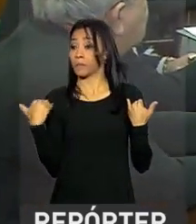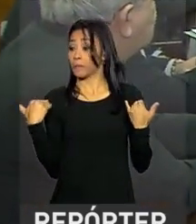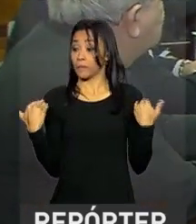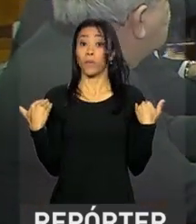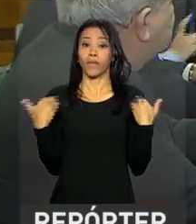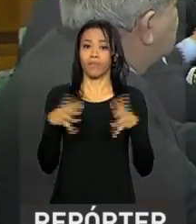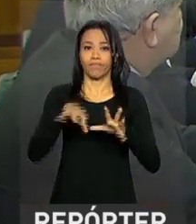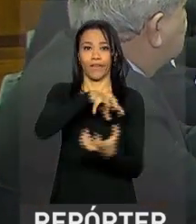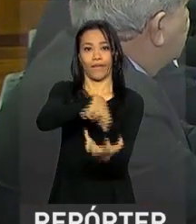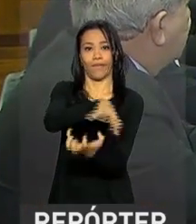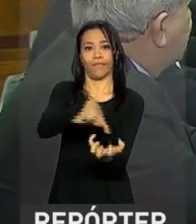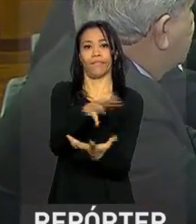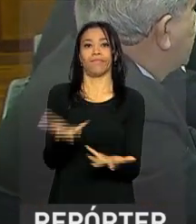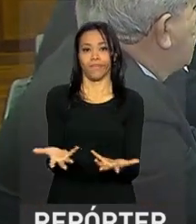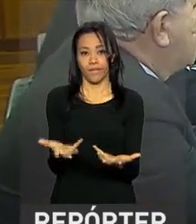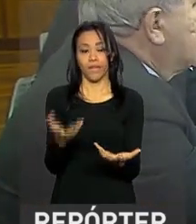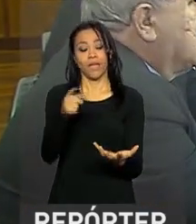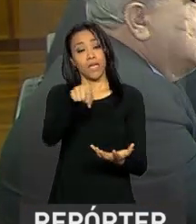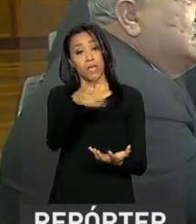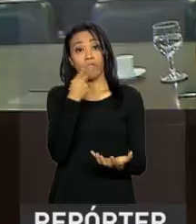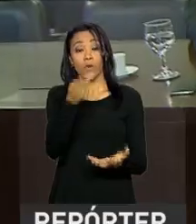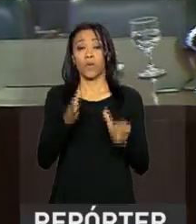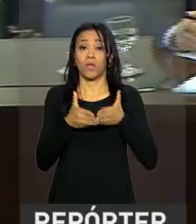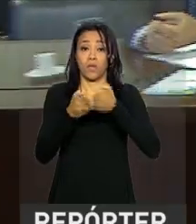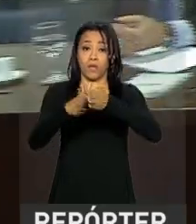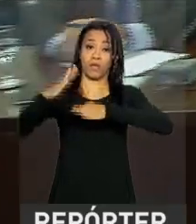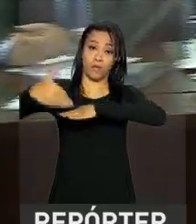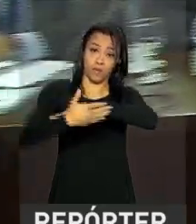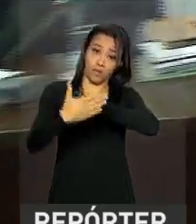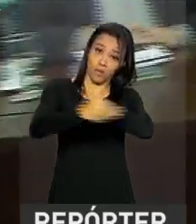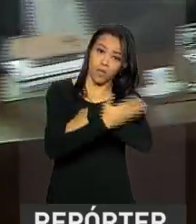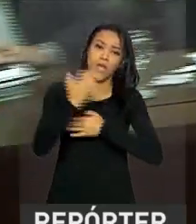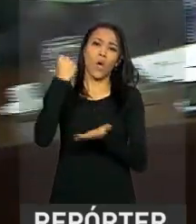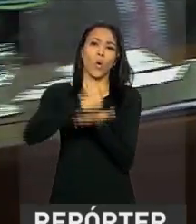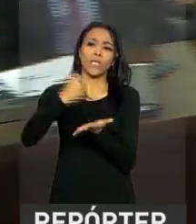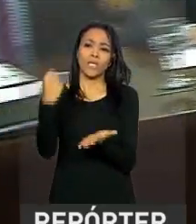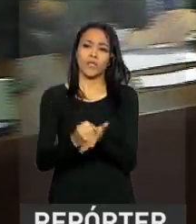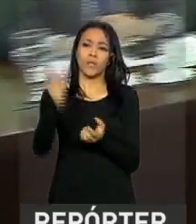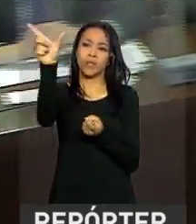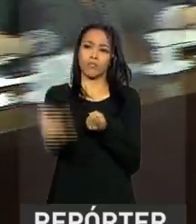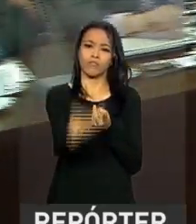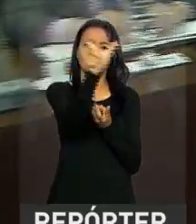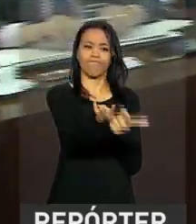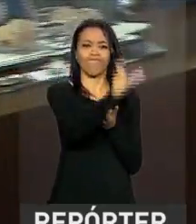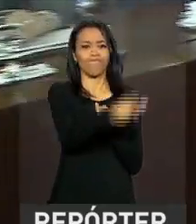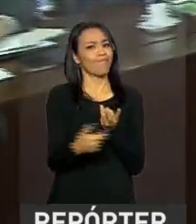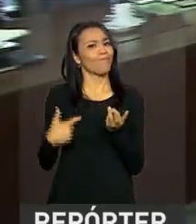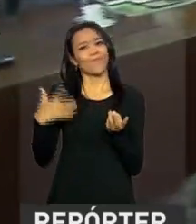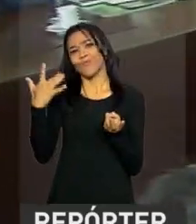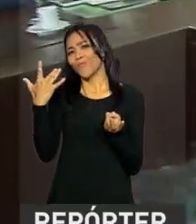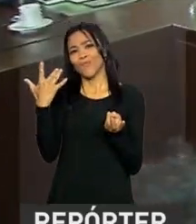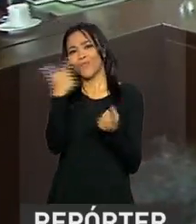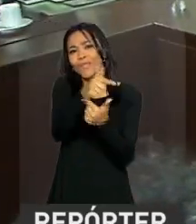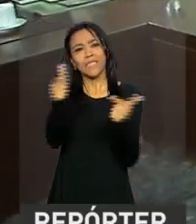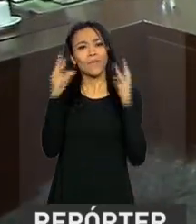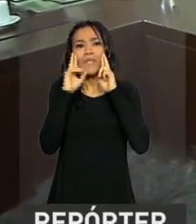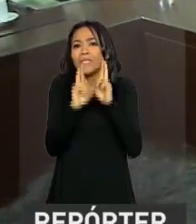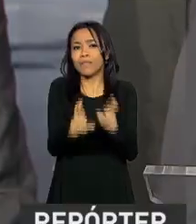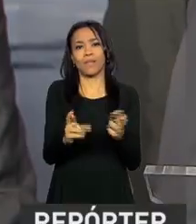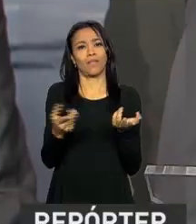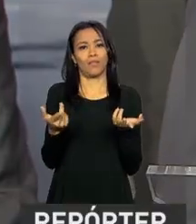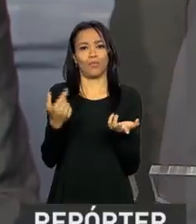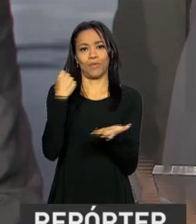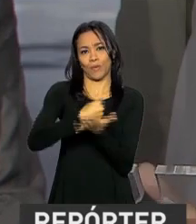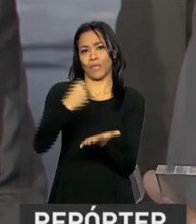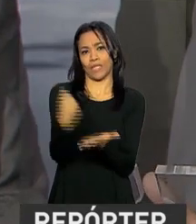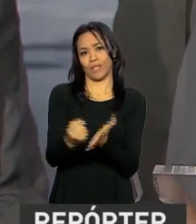Os sindicatos defendem que nos portos privados as contratações estão desrespeitando as negociações coletivas.